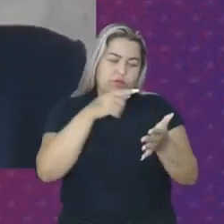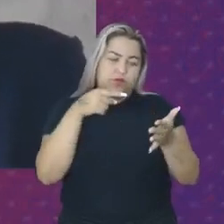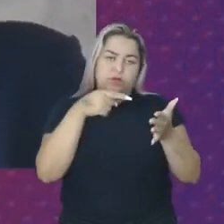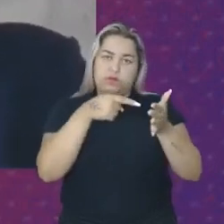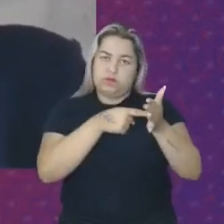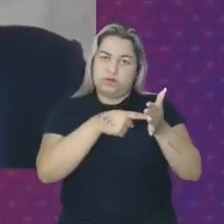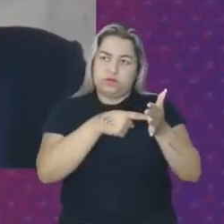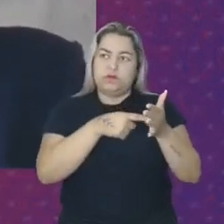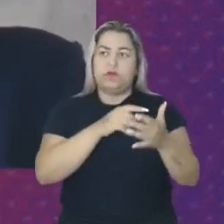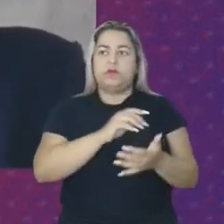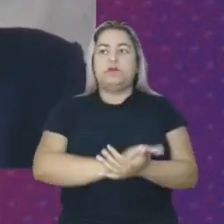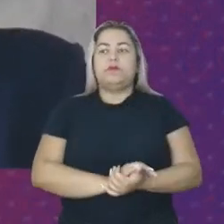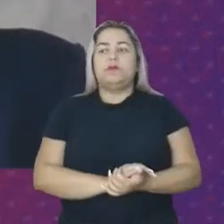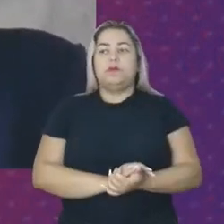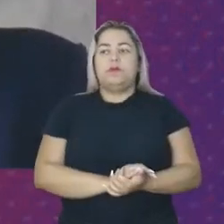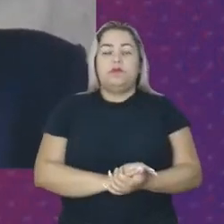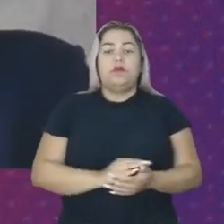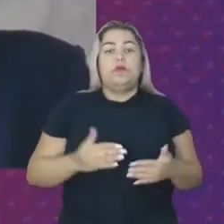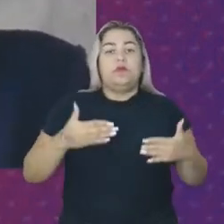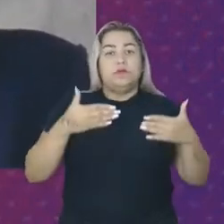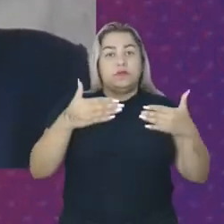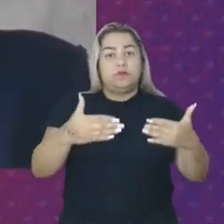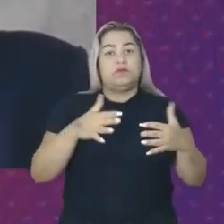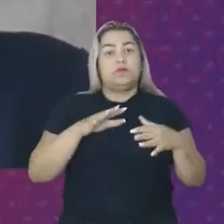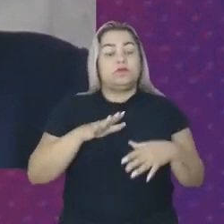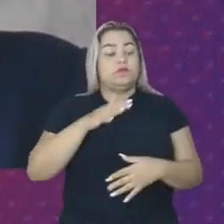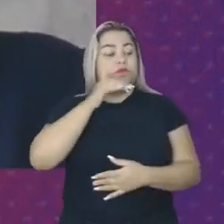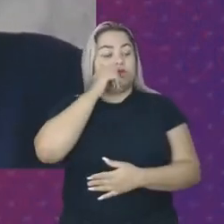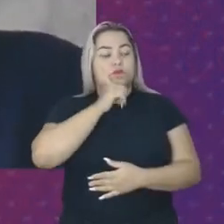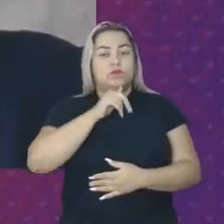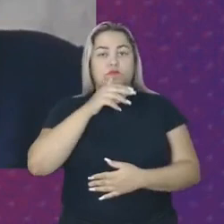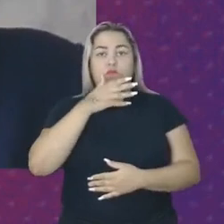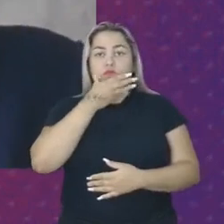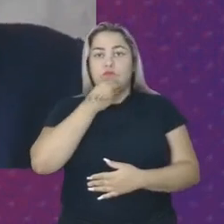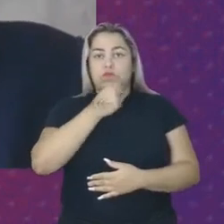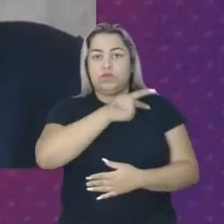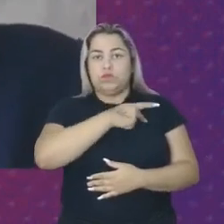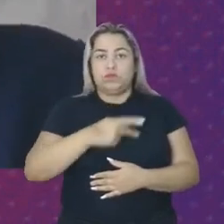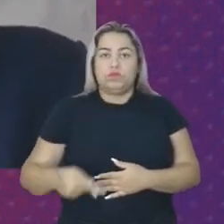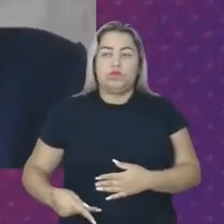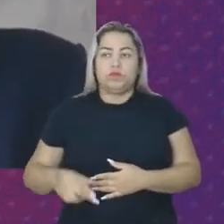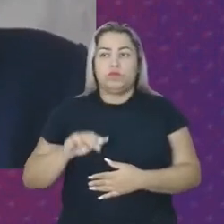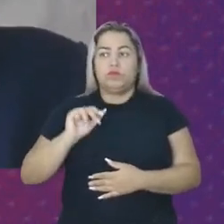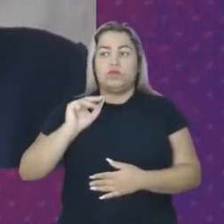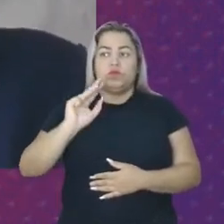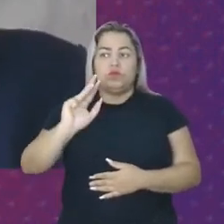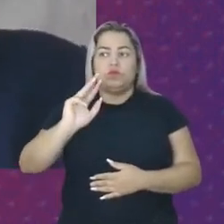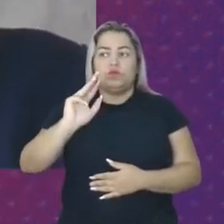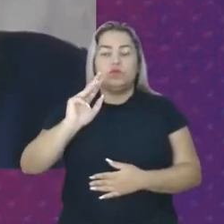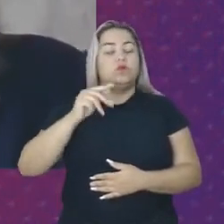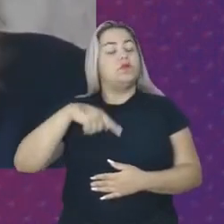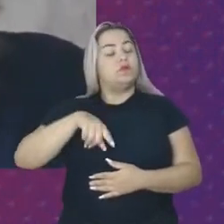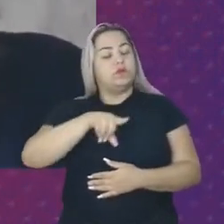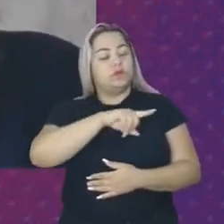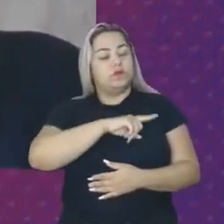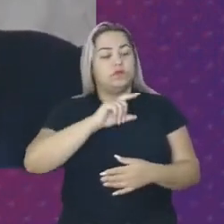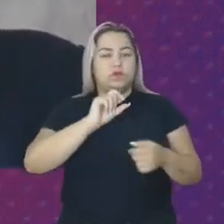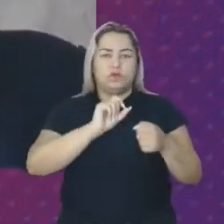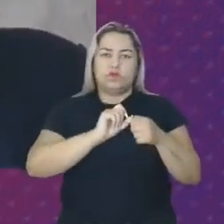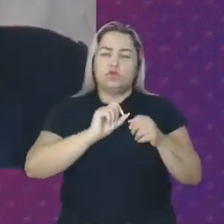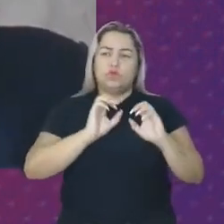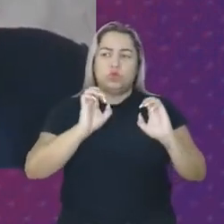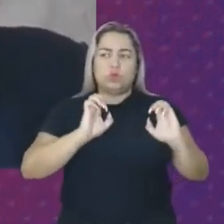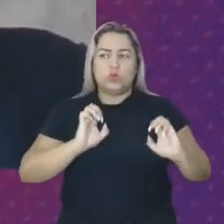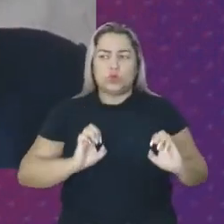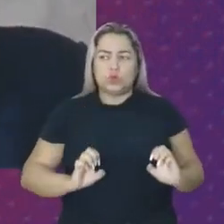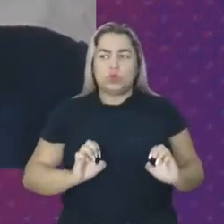gestão do Ministério das Mulheres, no governo do presidente Lula, nós fizemos toda uma